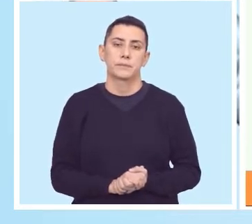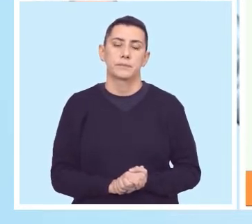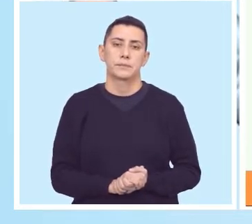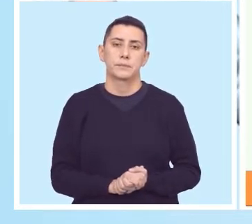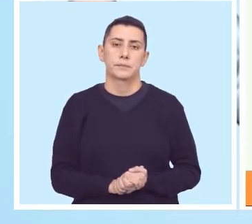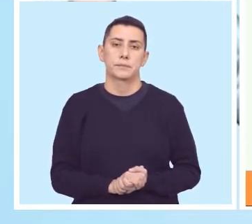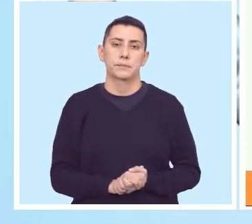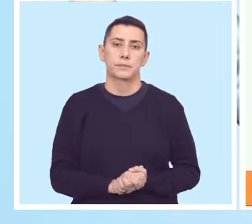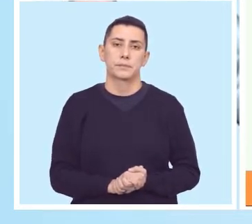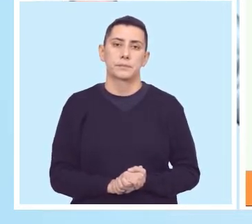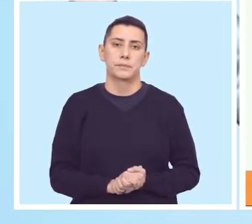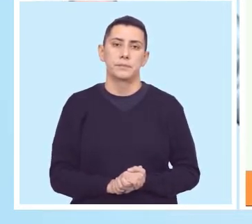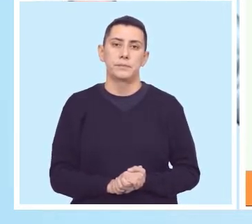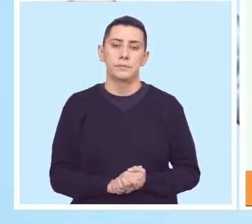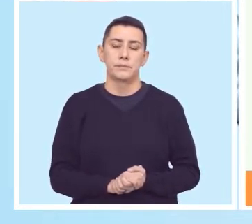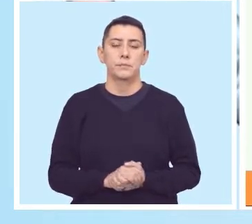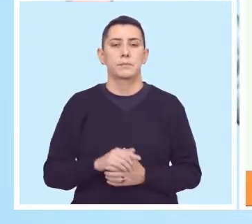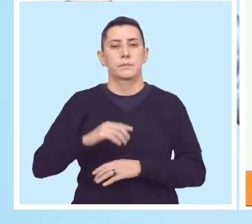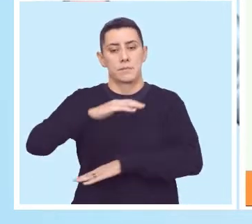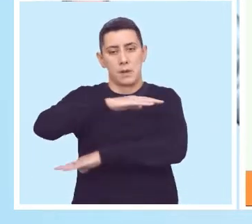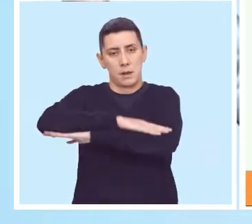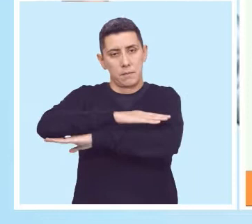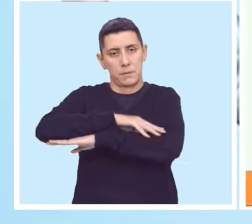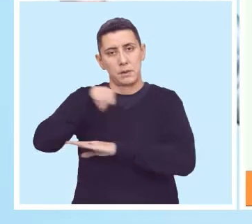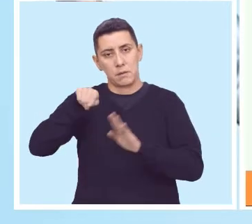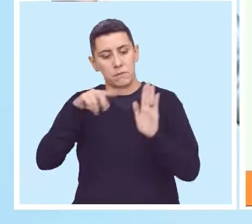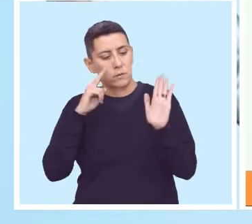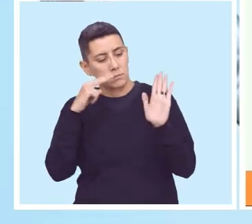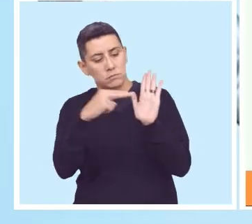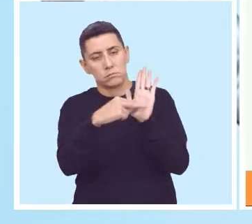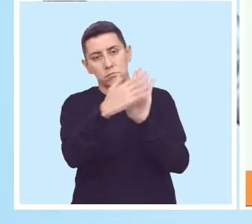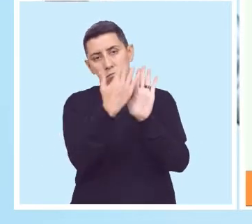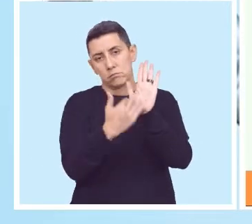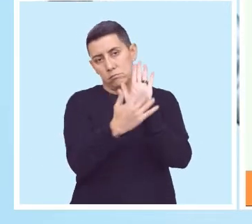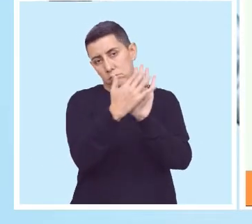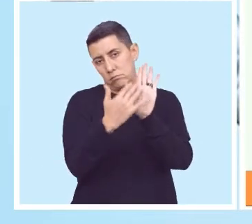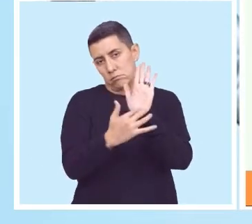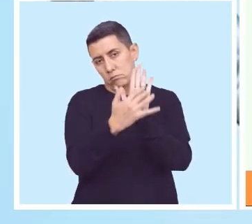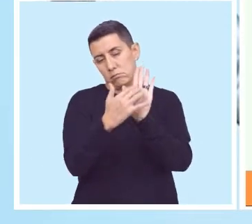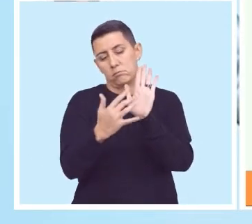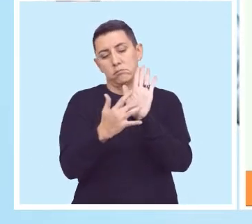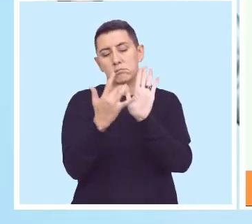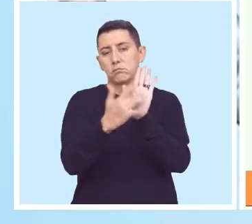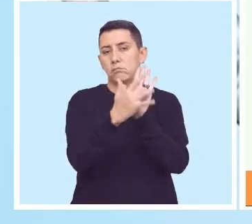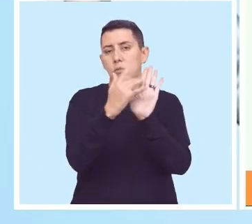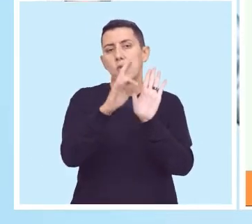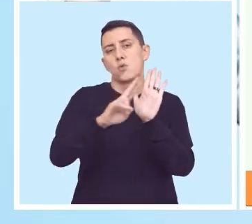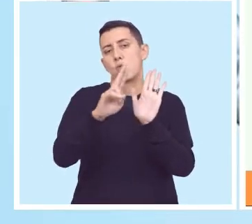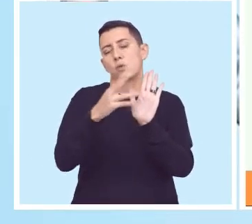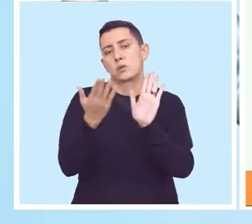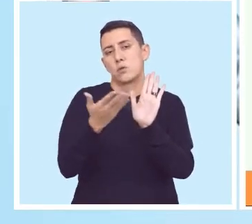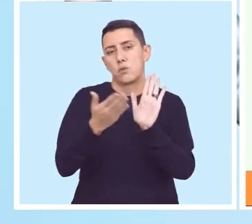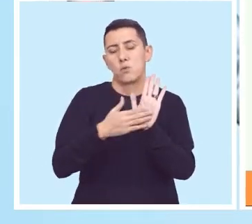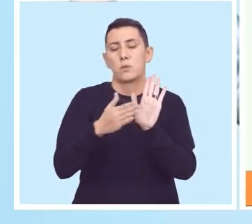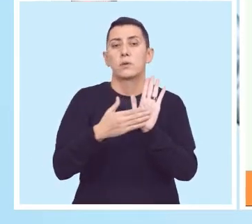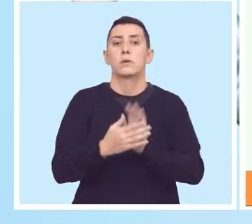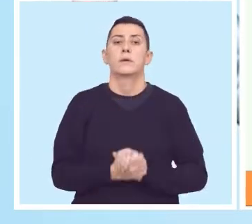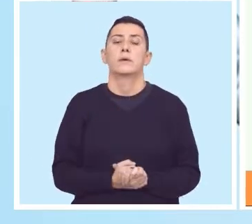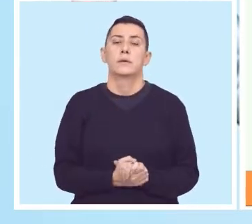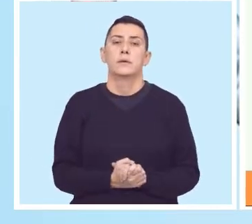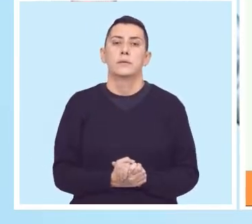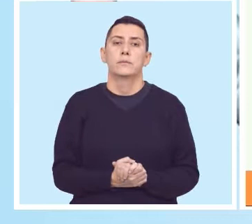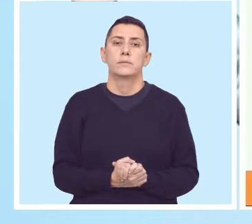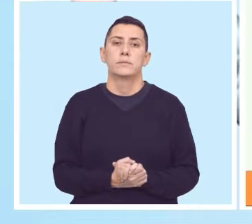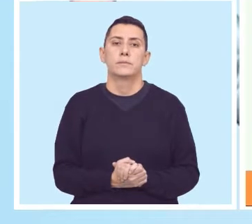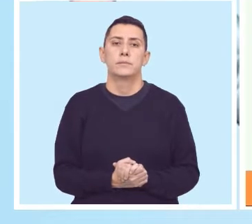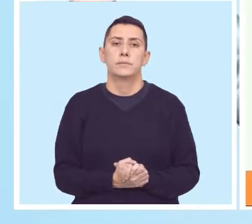de vista de front-end, do ponto de vista de aplicação propriamente, ela está apresentada